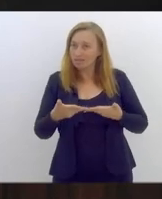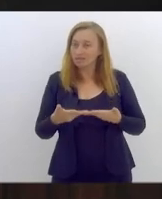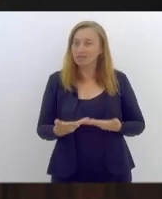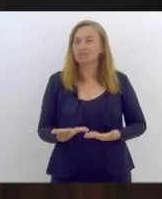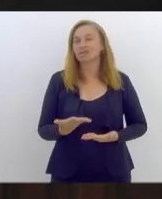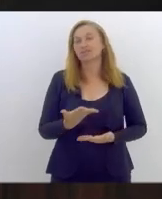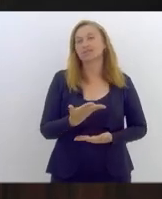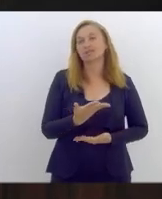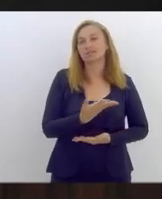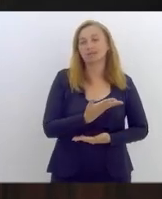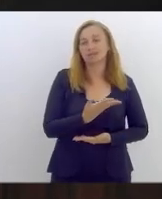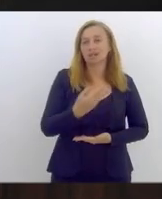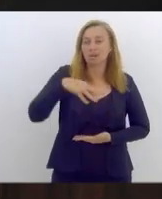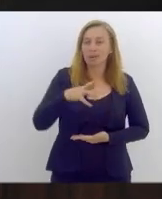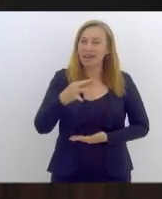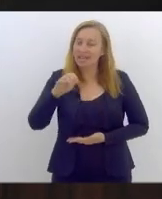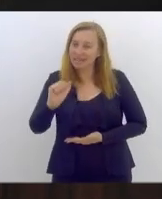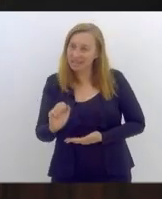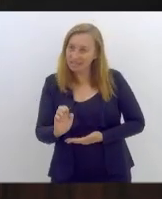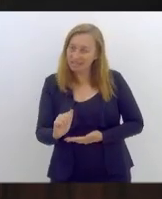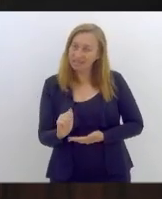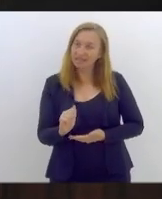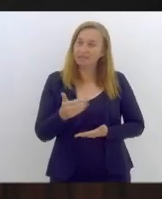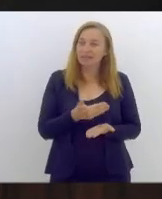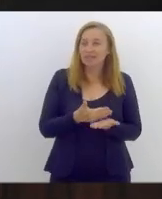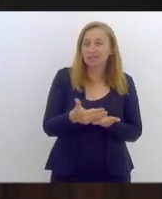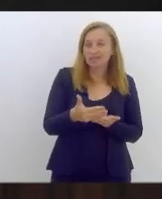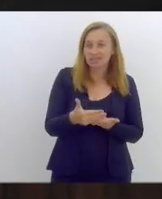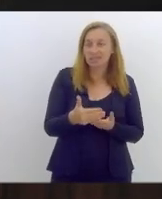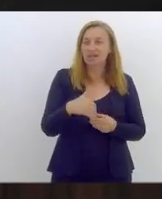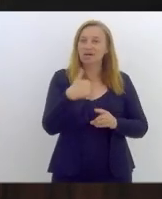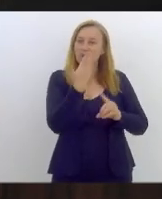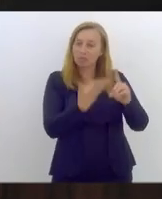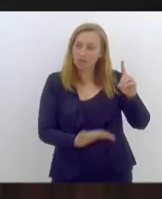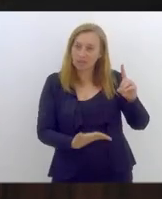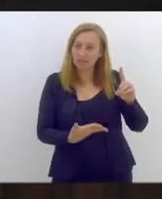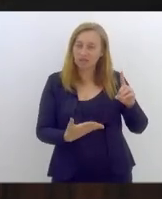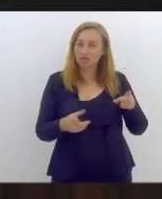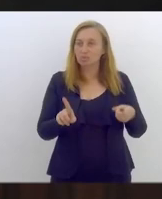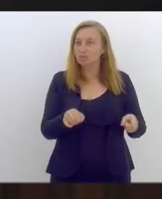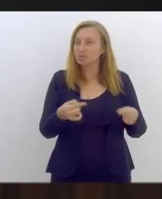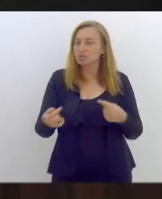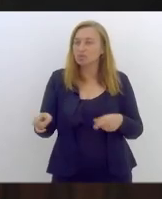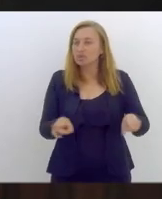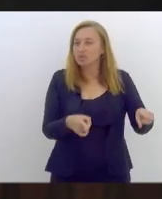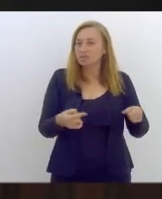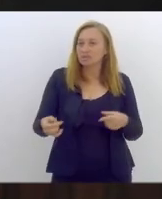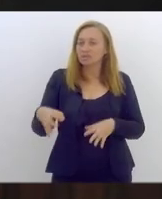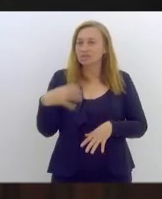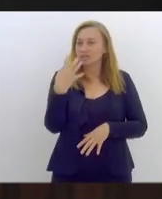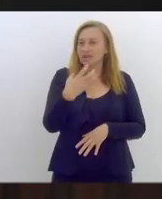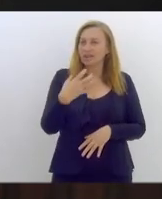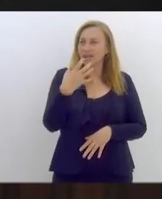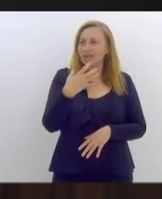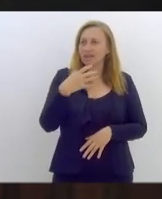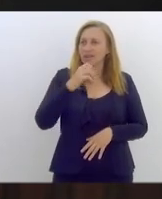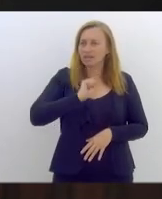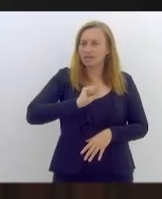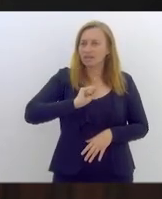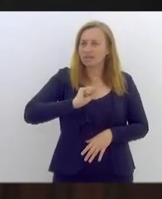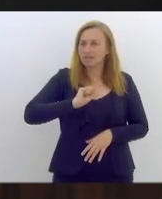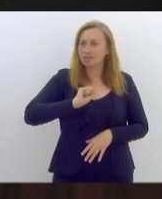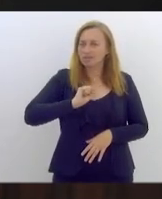querida Marina Iris para iniciar com sua homenagem musical o cântico para Xangô, o